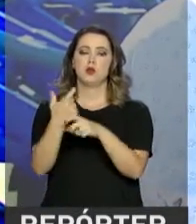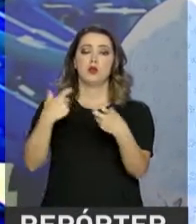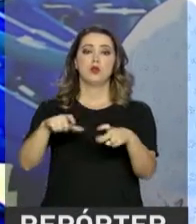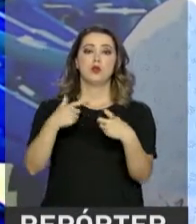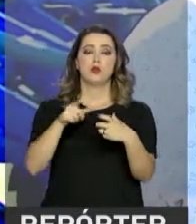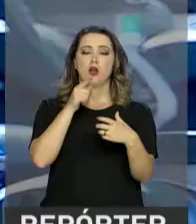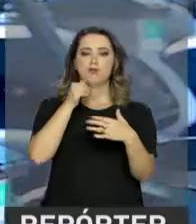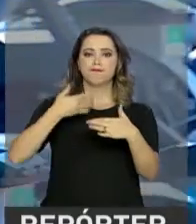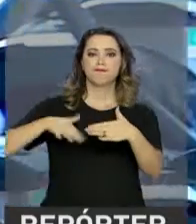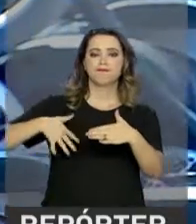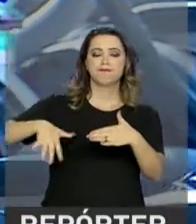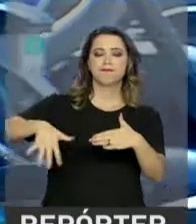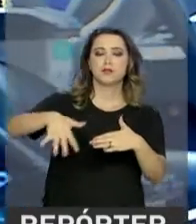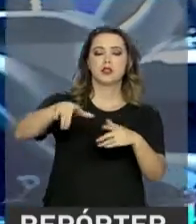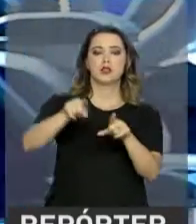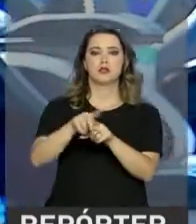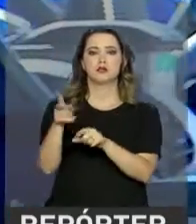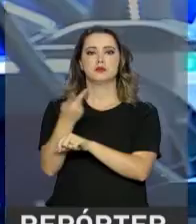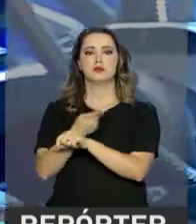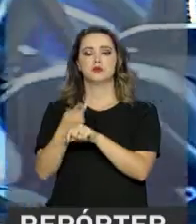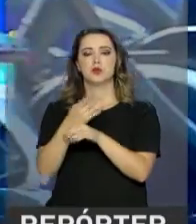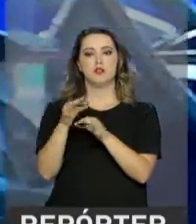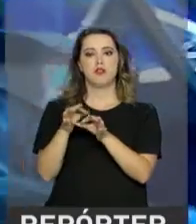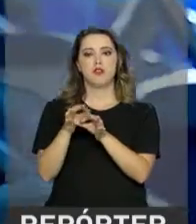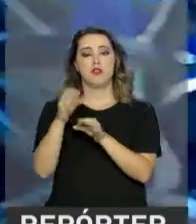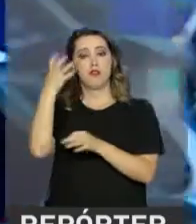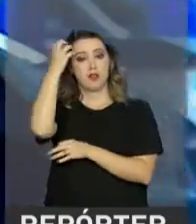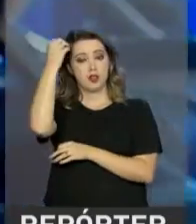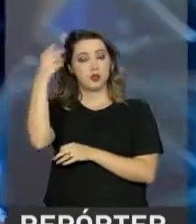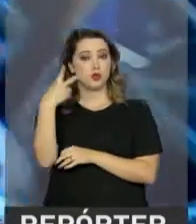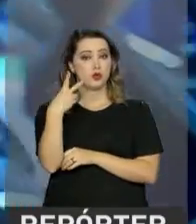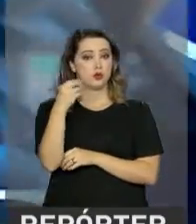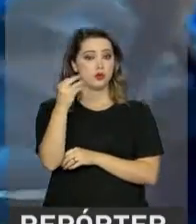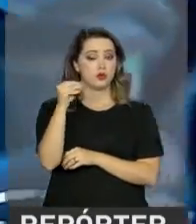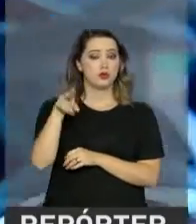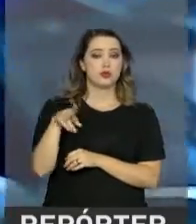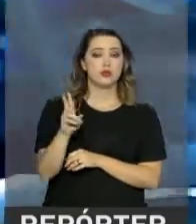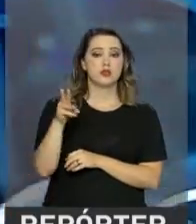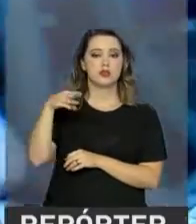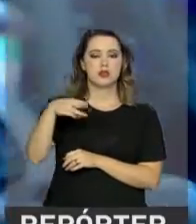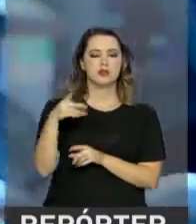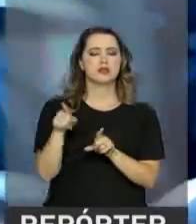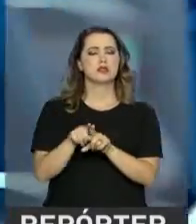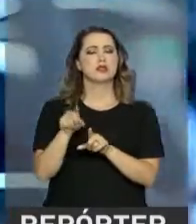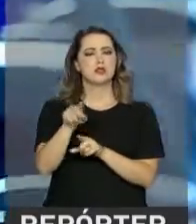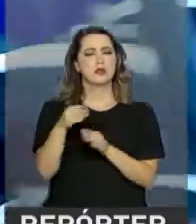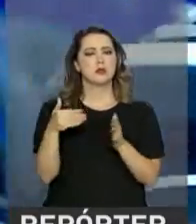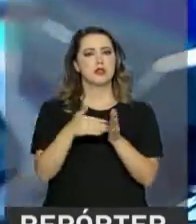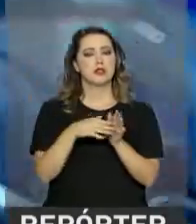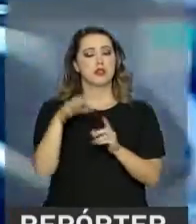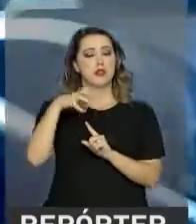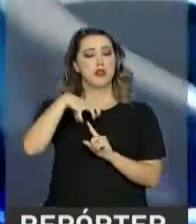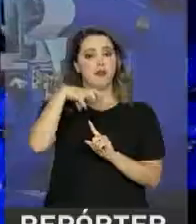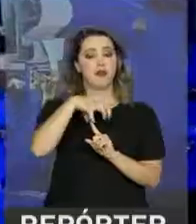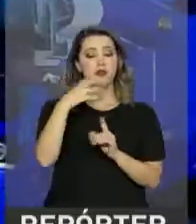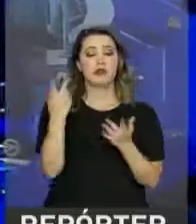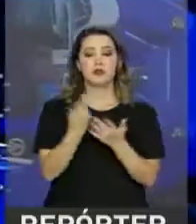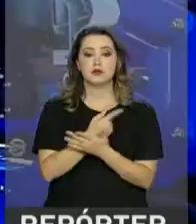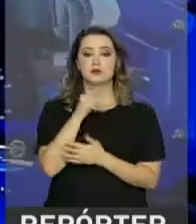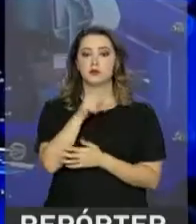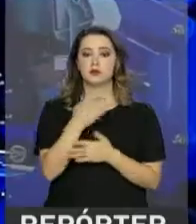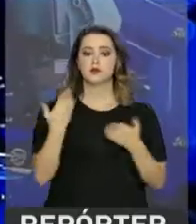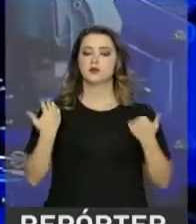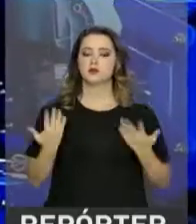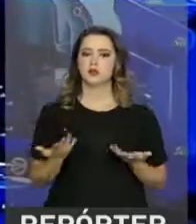uma roçadeira, rodou 200 quilômetros até a Feira Internacional de Tecnologia Agrícola em Ação, a